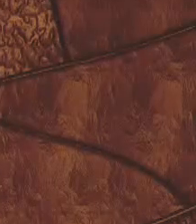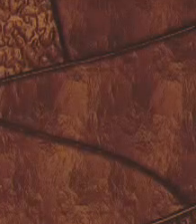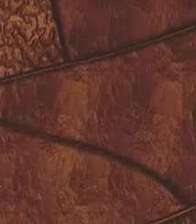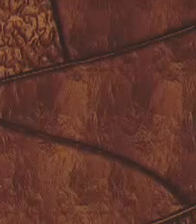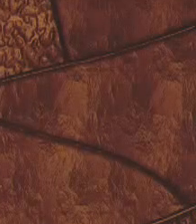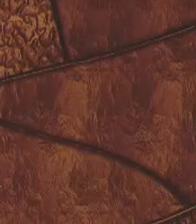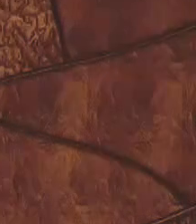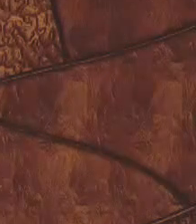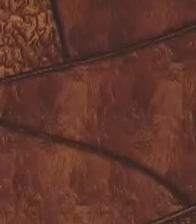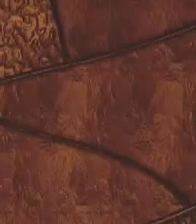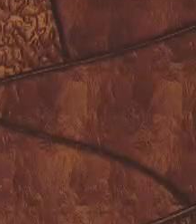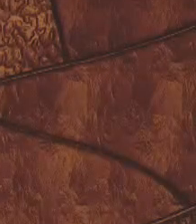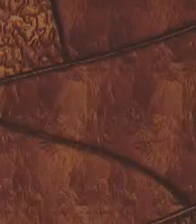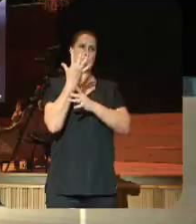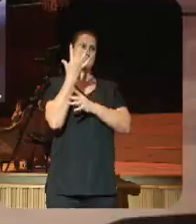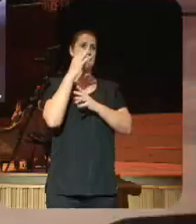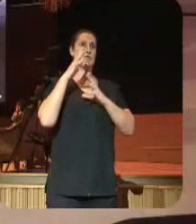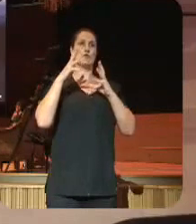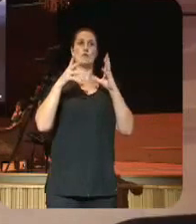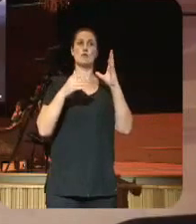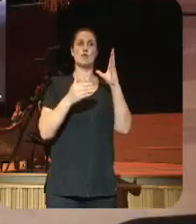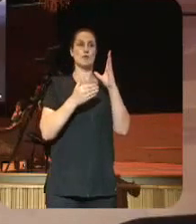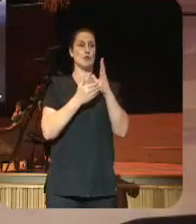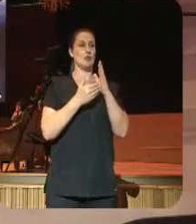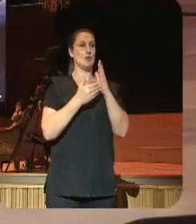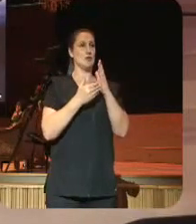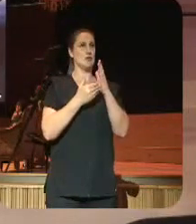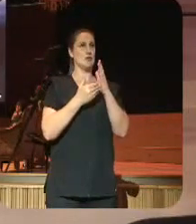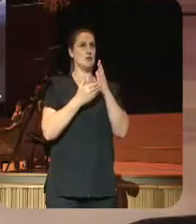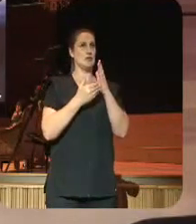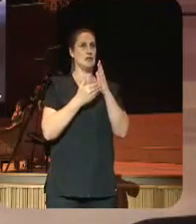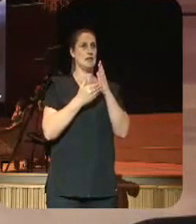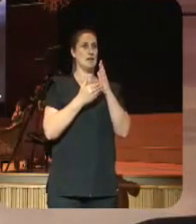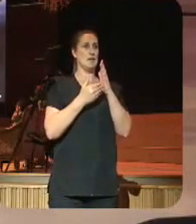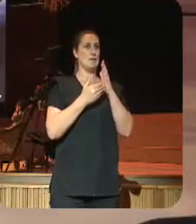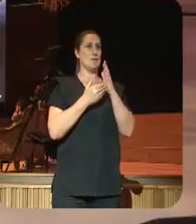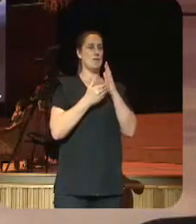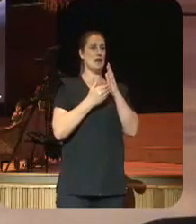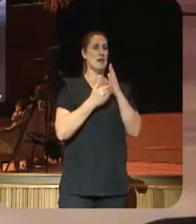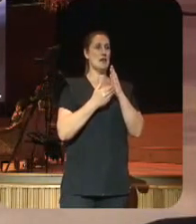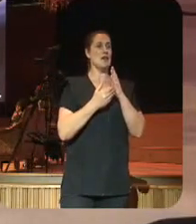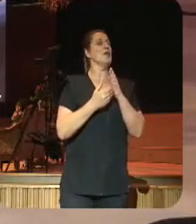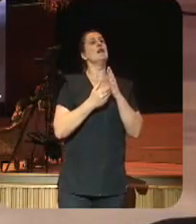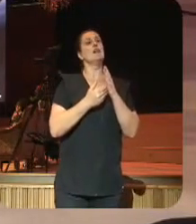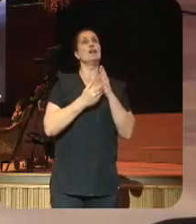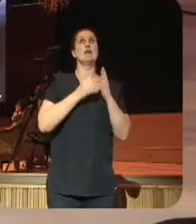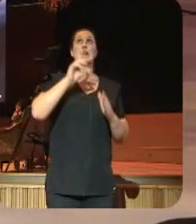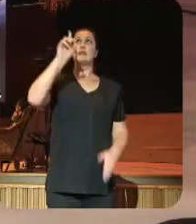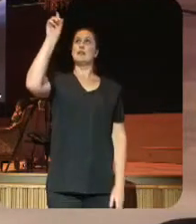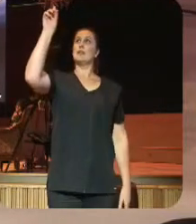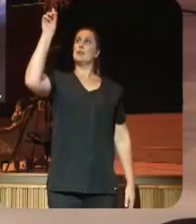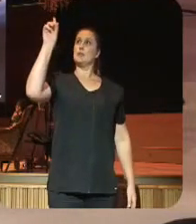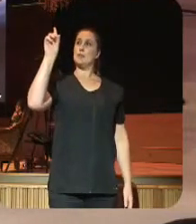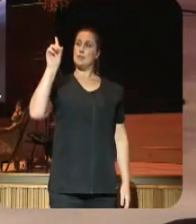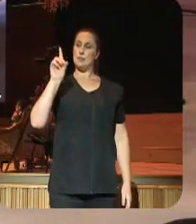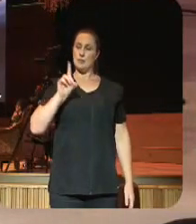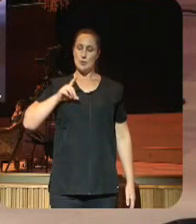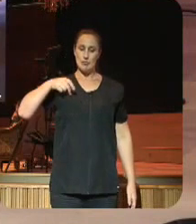toda a criação. O Deus que era invisível se fez